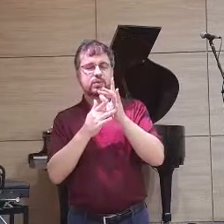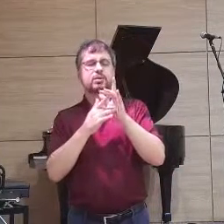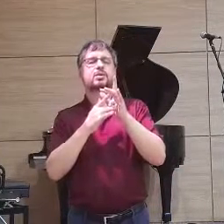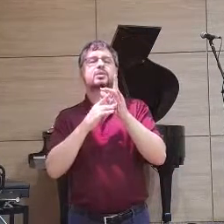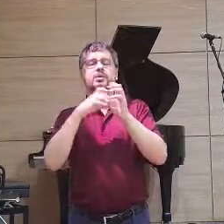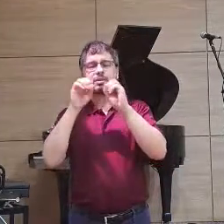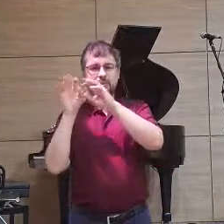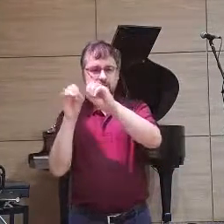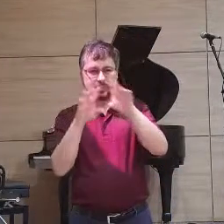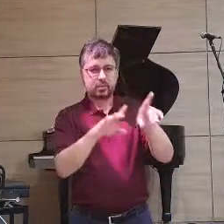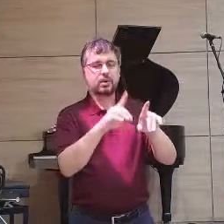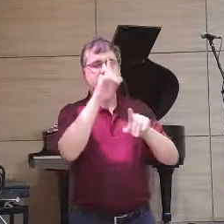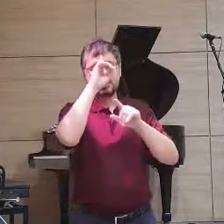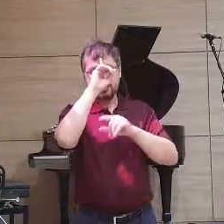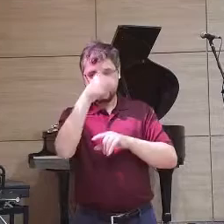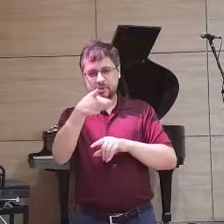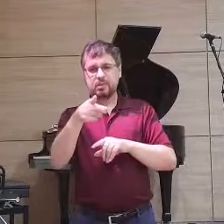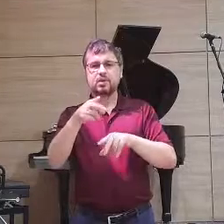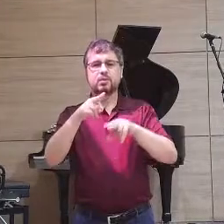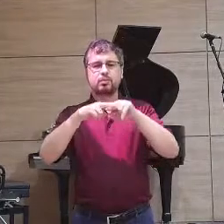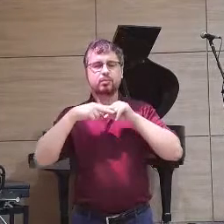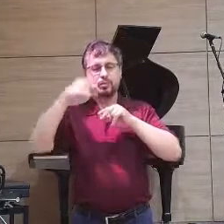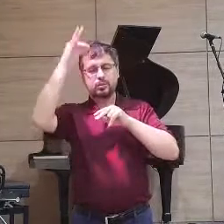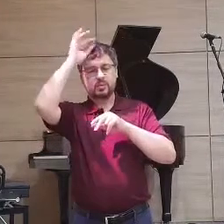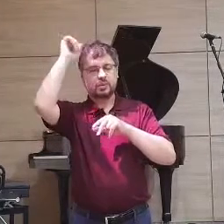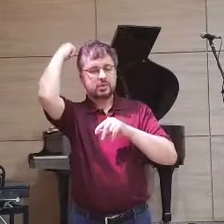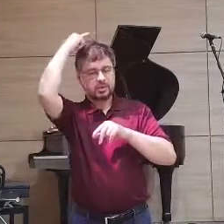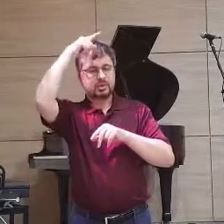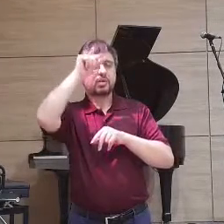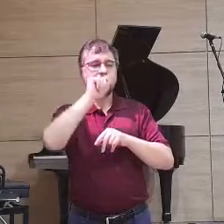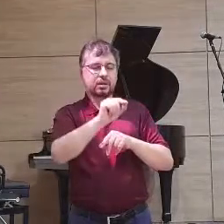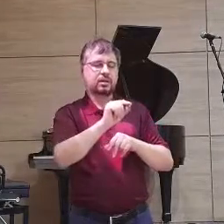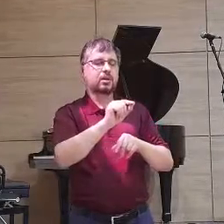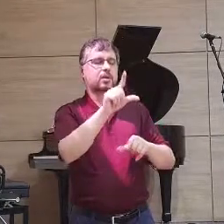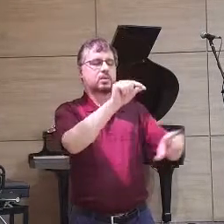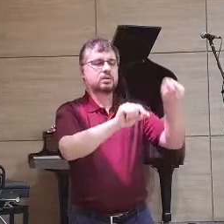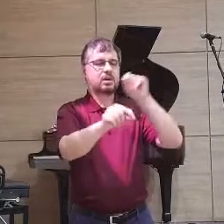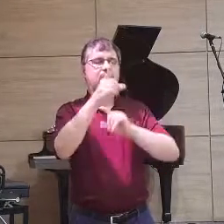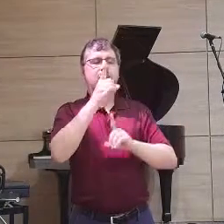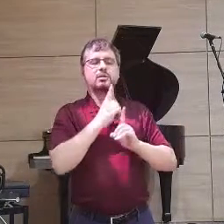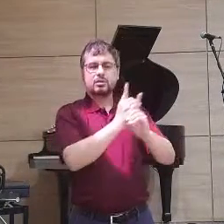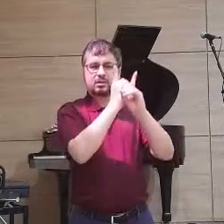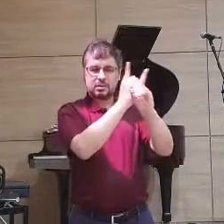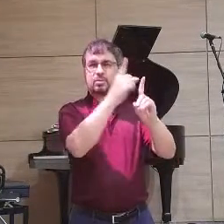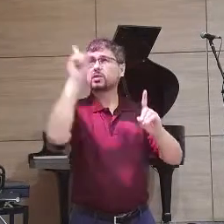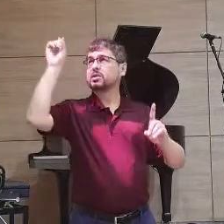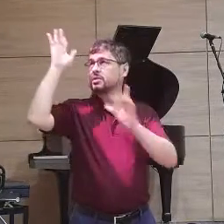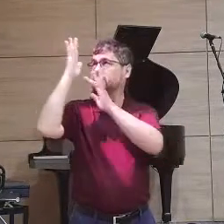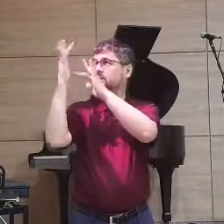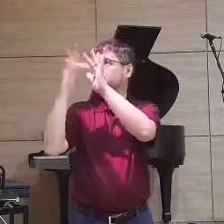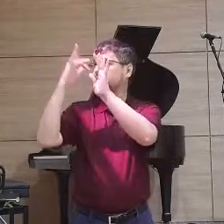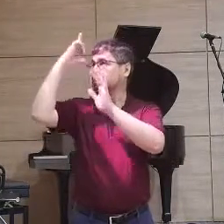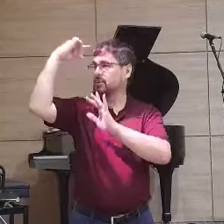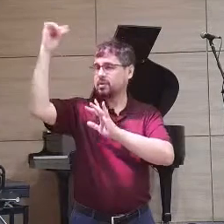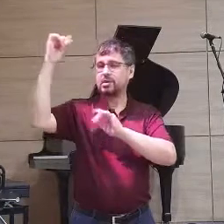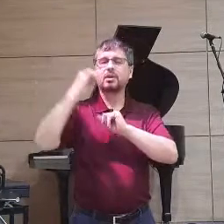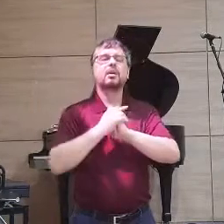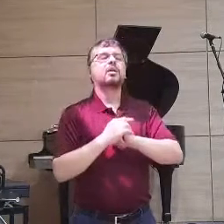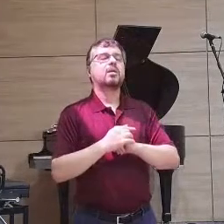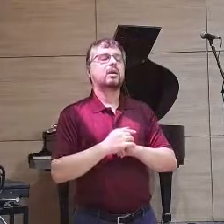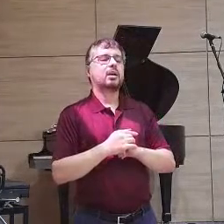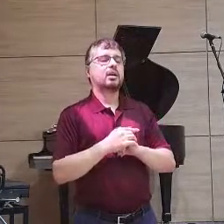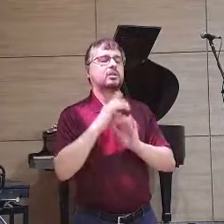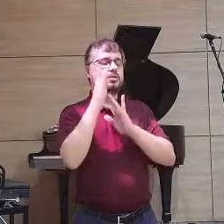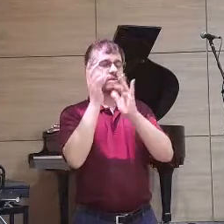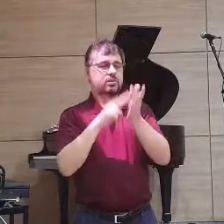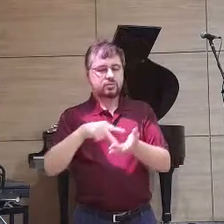mandamento por intermédio do Espírito Santo aos Apóstolos que ele escolher era foi elevado aos céus esse também